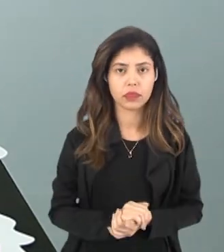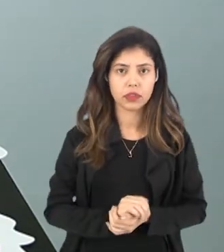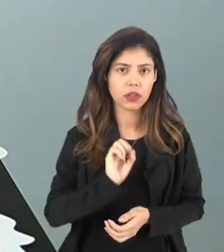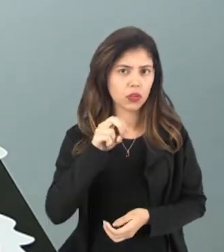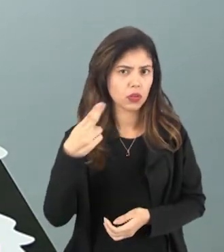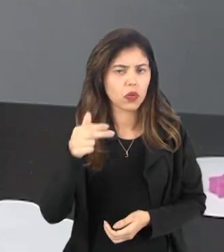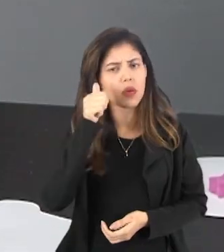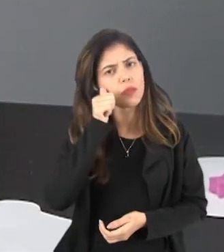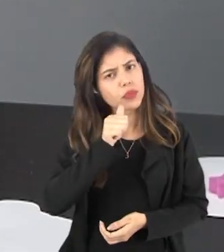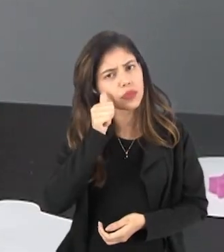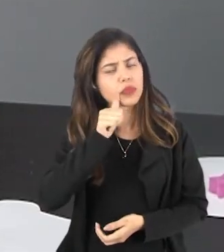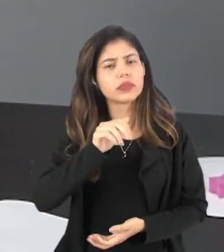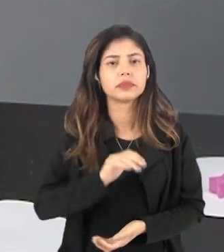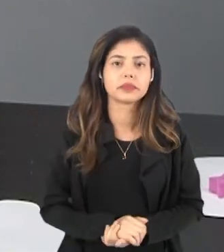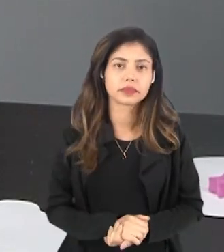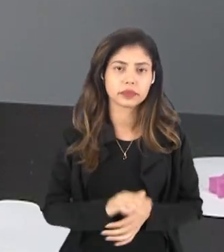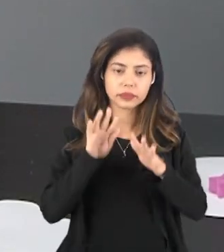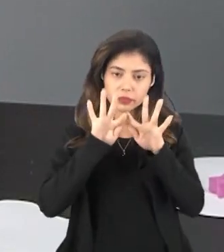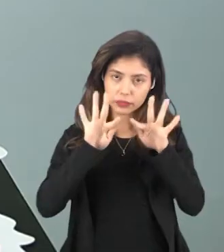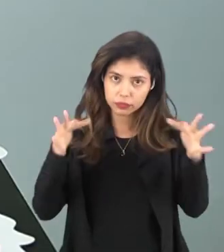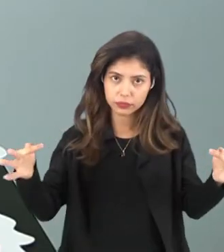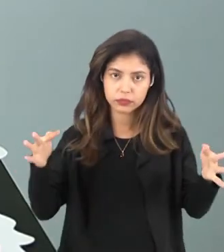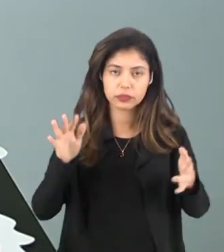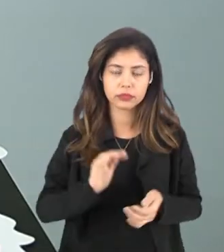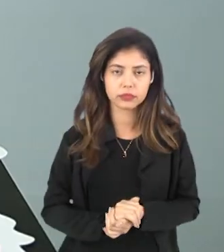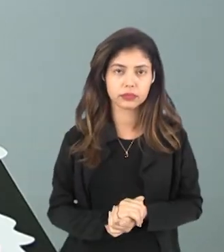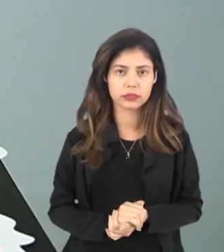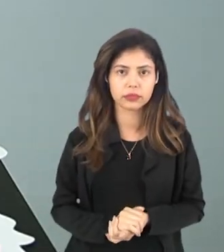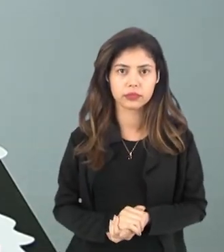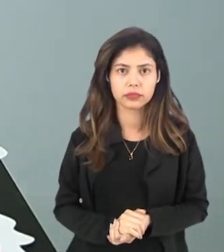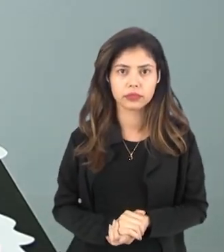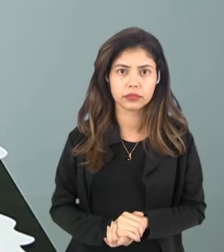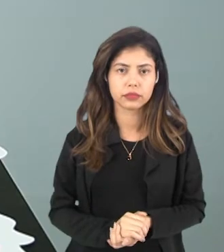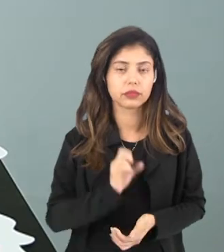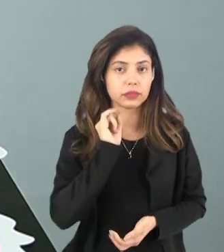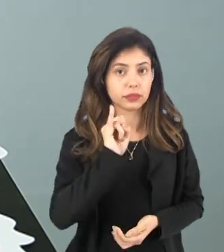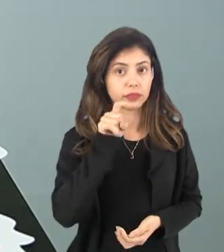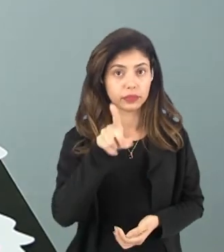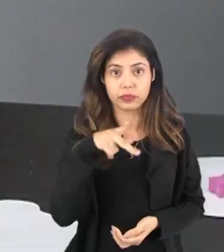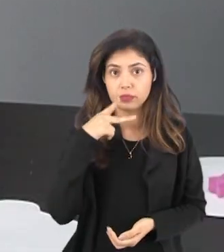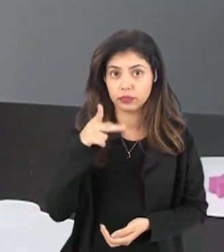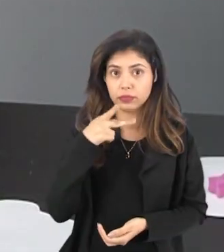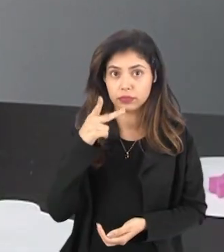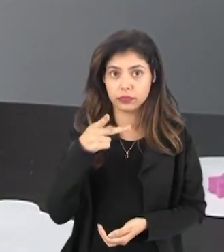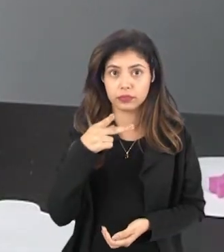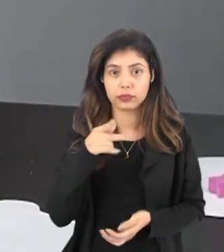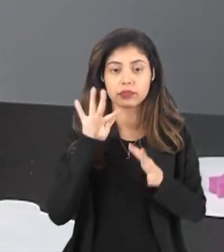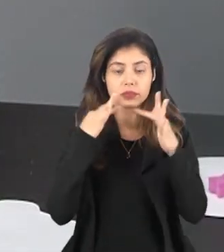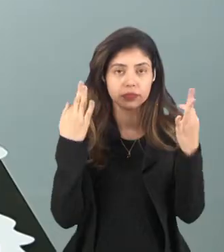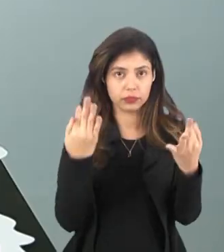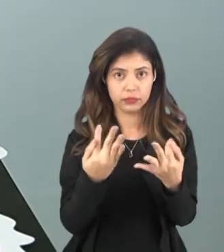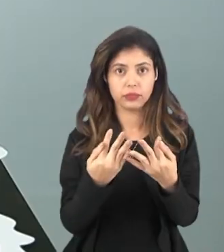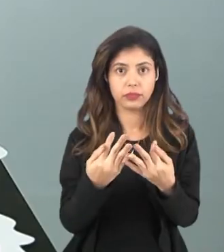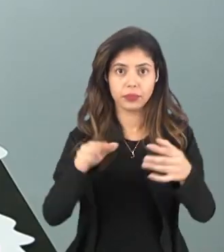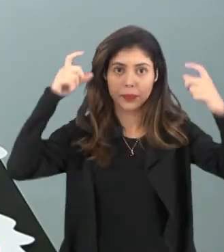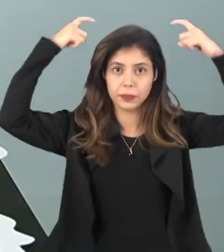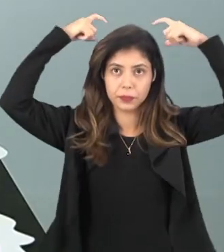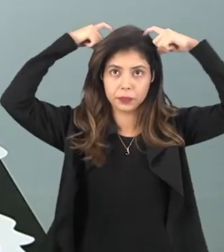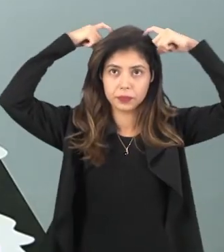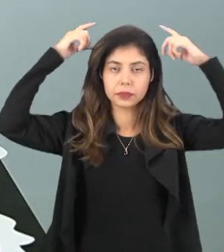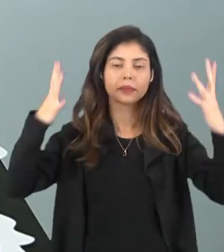ou a menina nessa frase se você falou que foi a família ouço